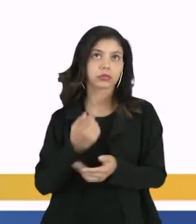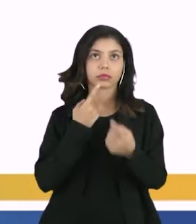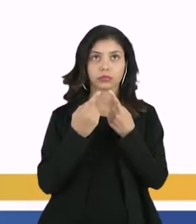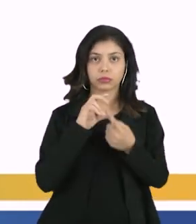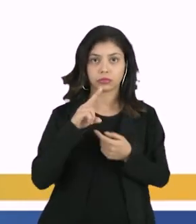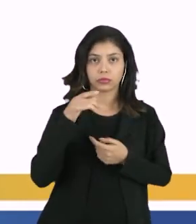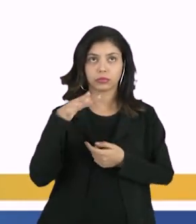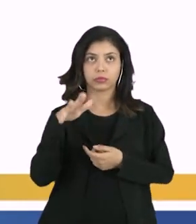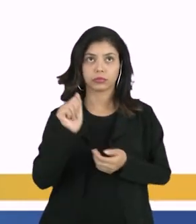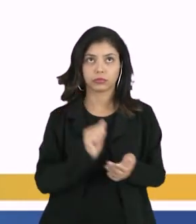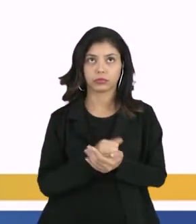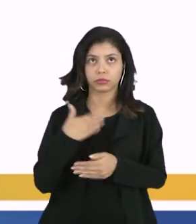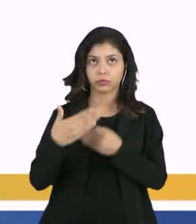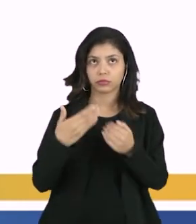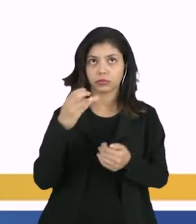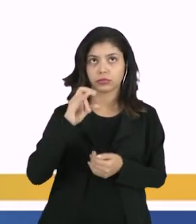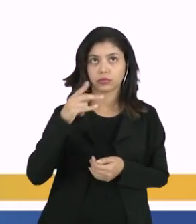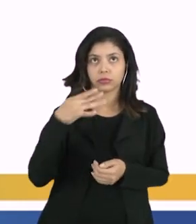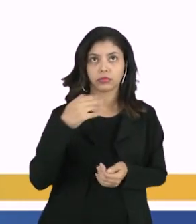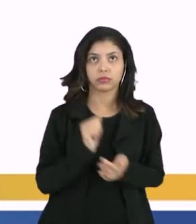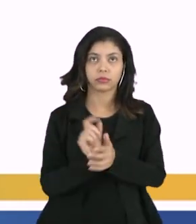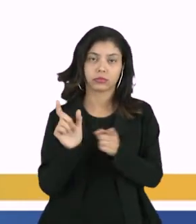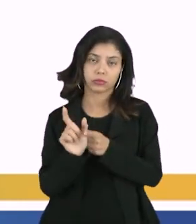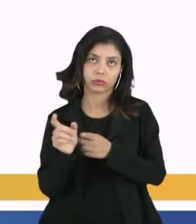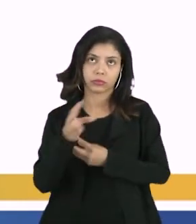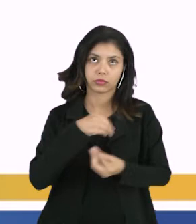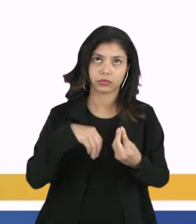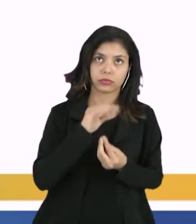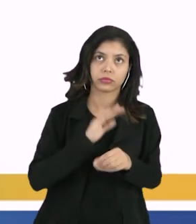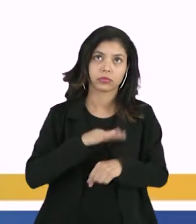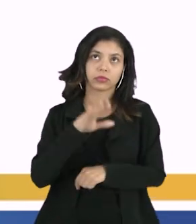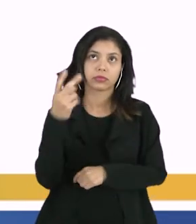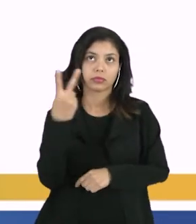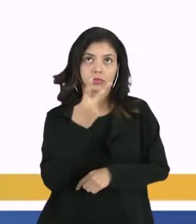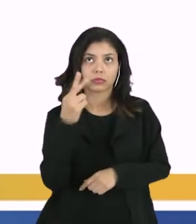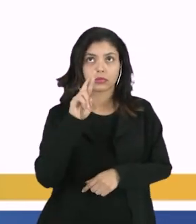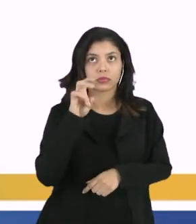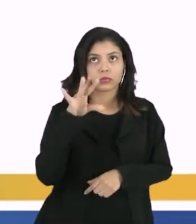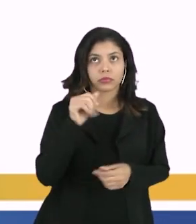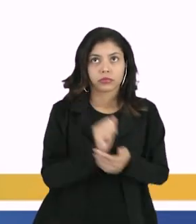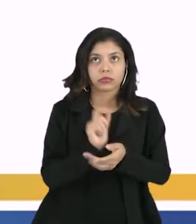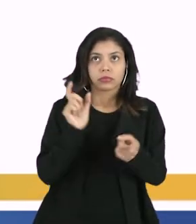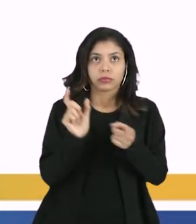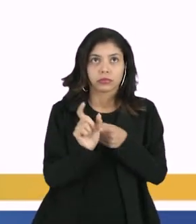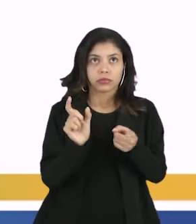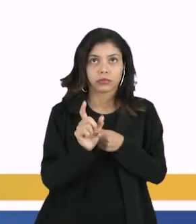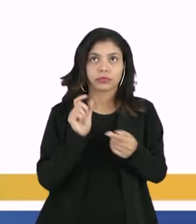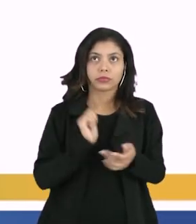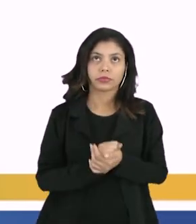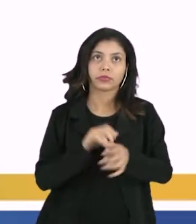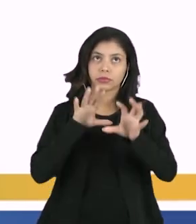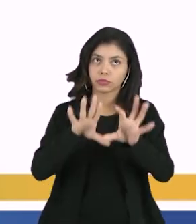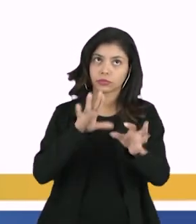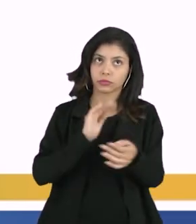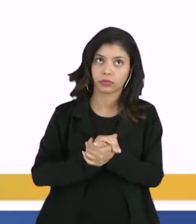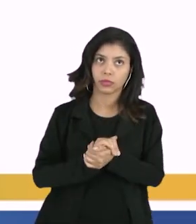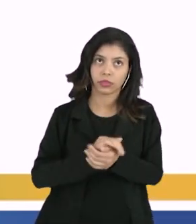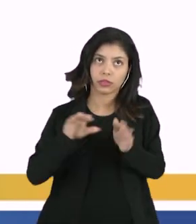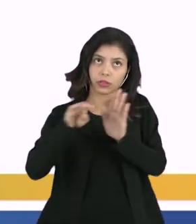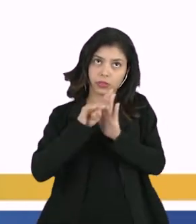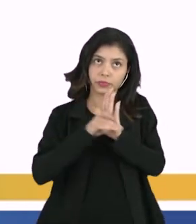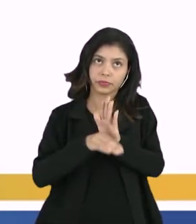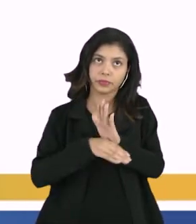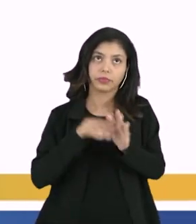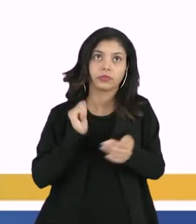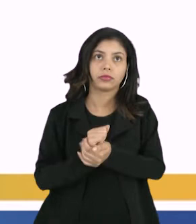Processos de composição. Os processos de composição de palavras envolvem mais de 2 radicais de palavras, sendo